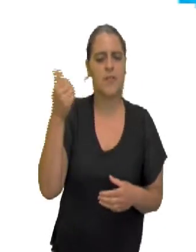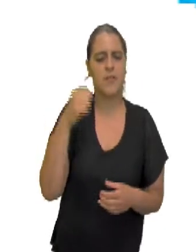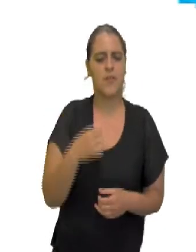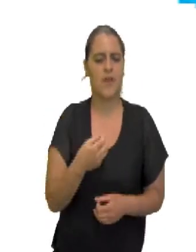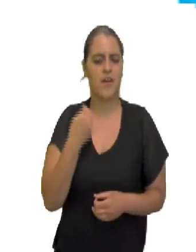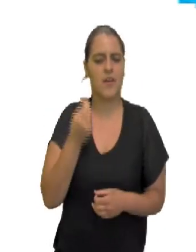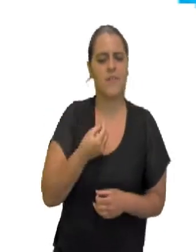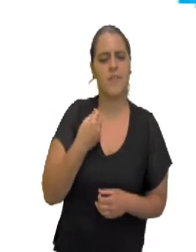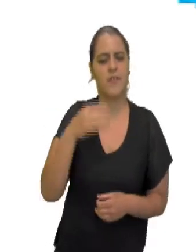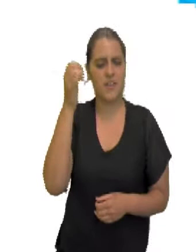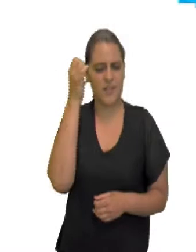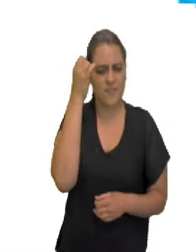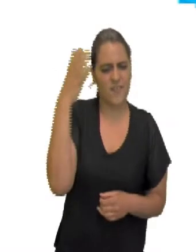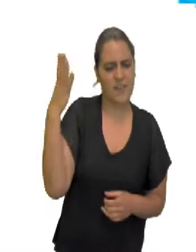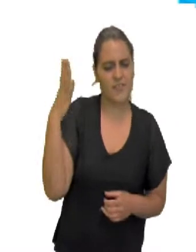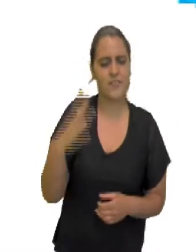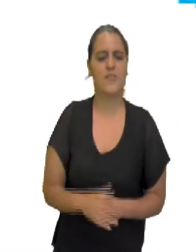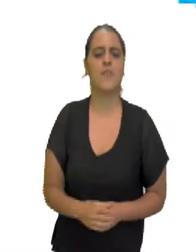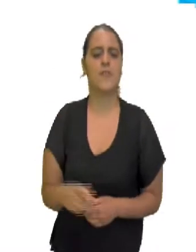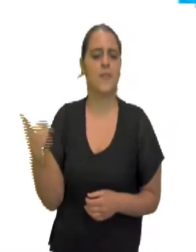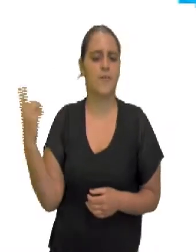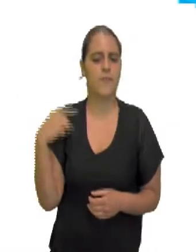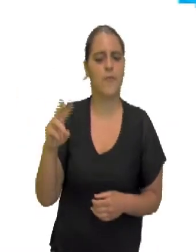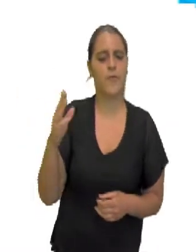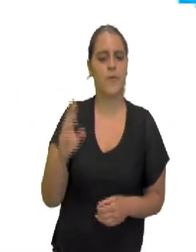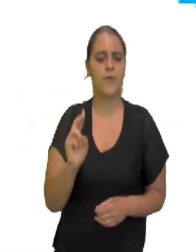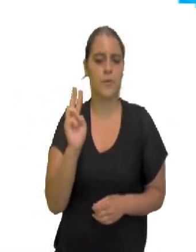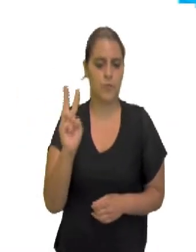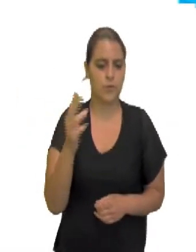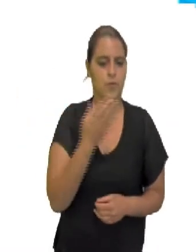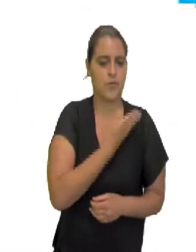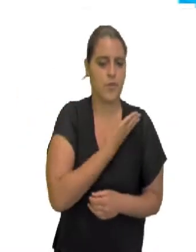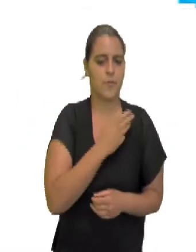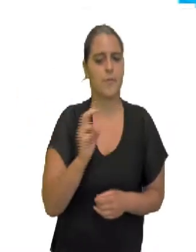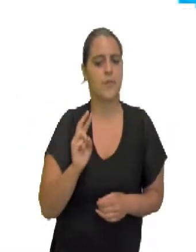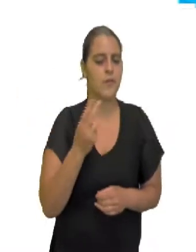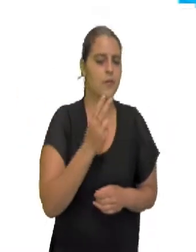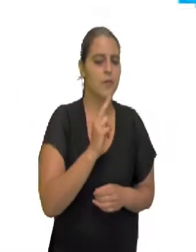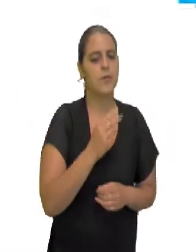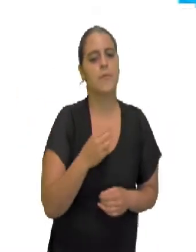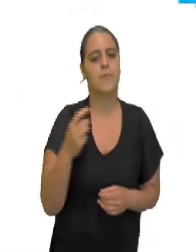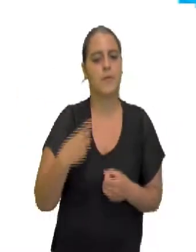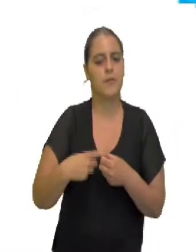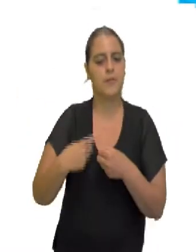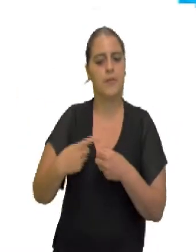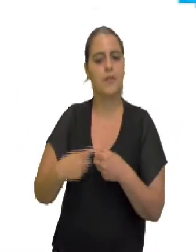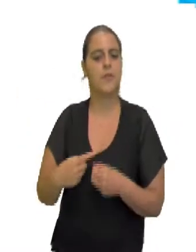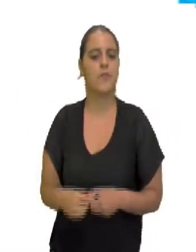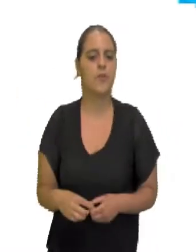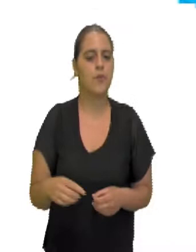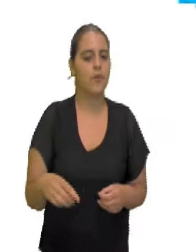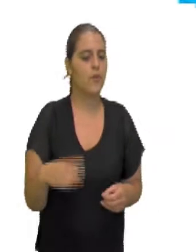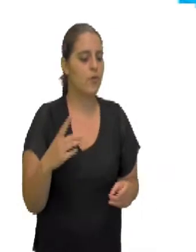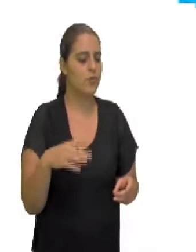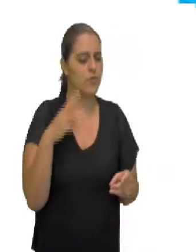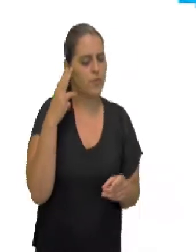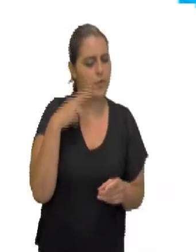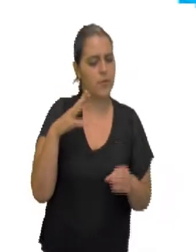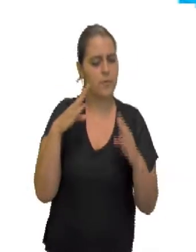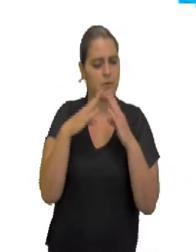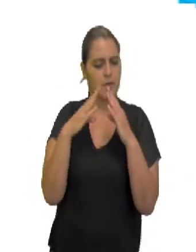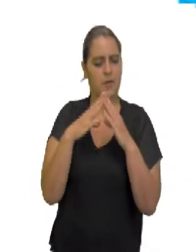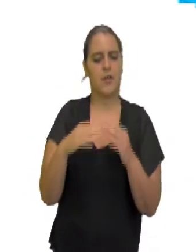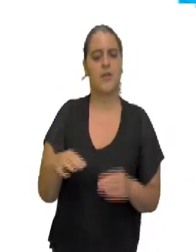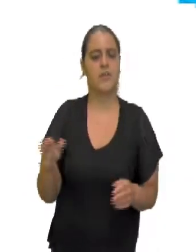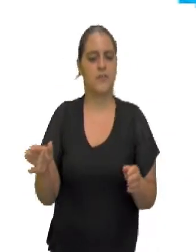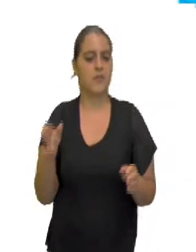fácil. Lá se foram os dois para a cidade, onde se acomodaram numa casa rica e